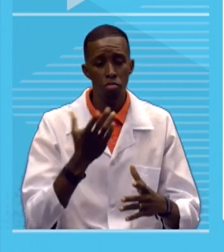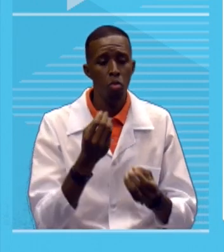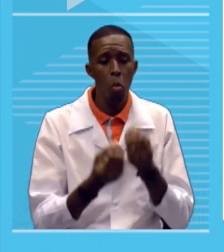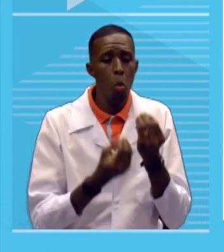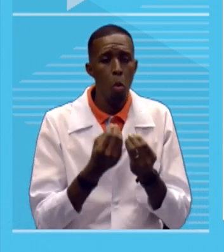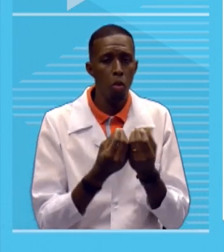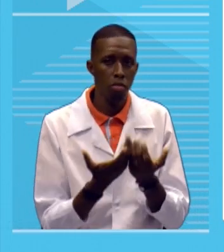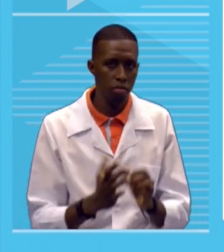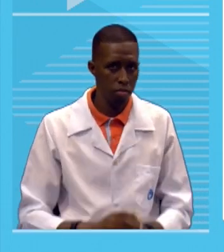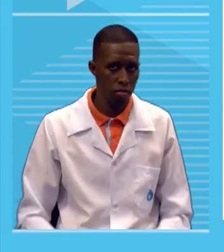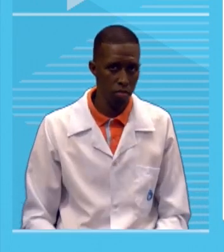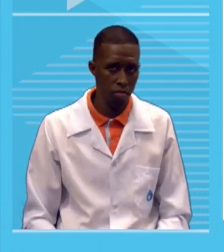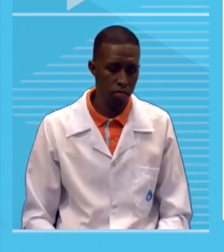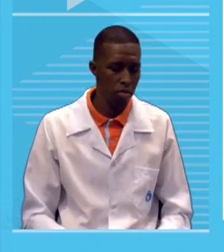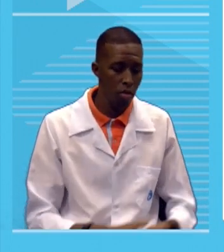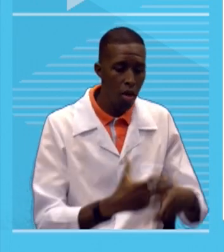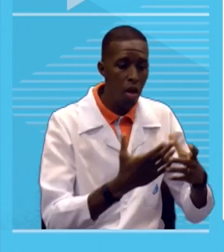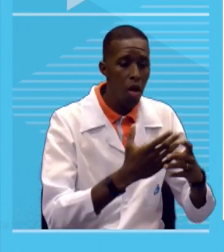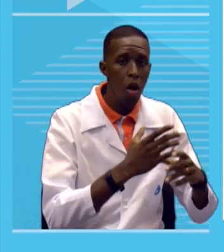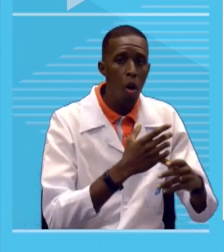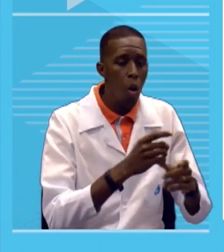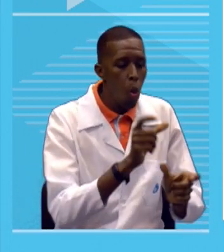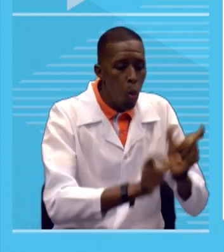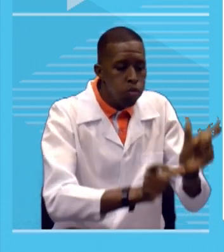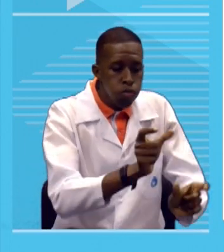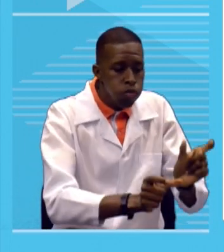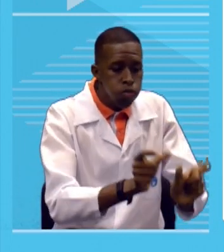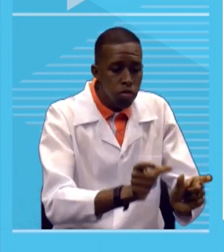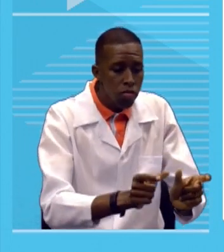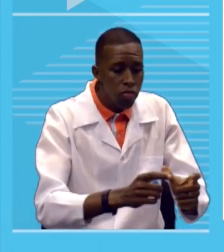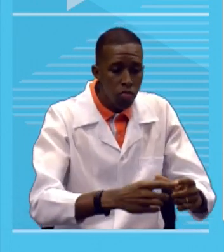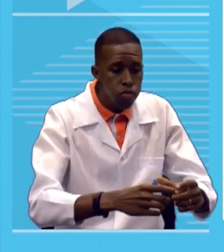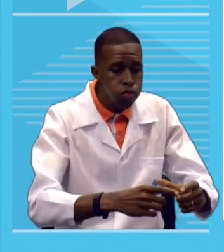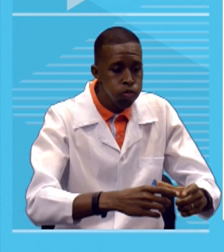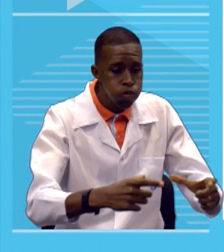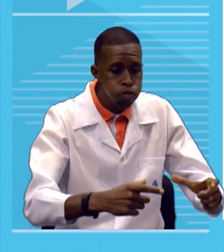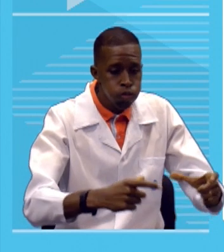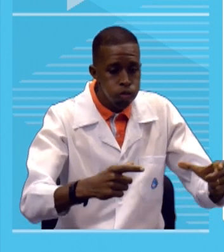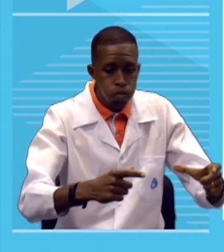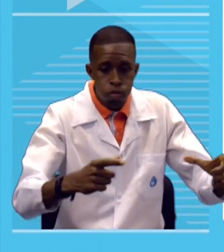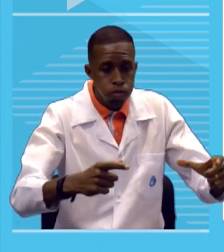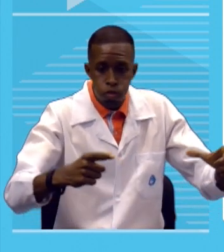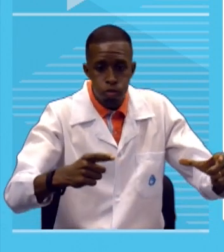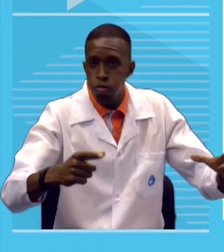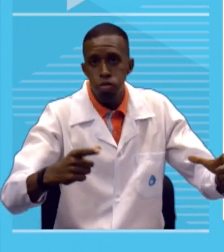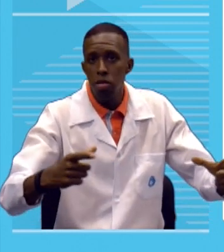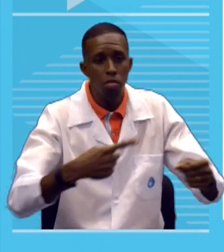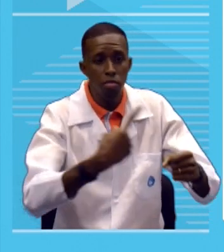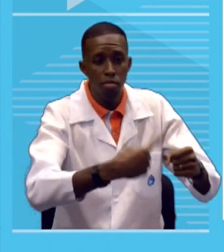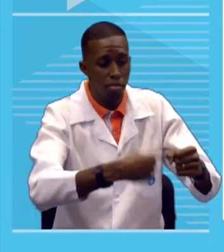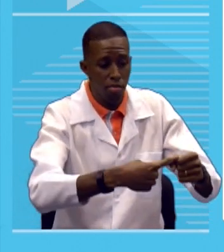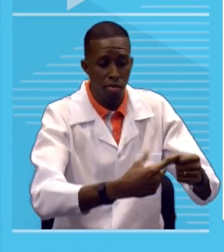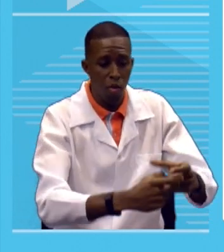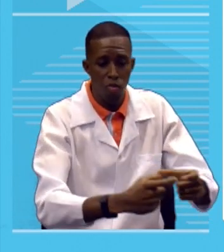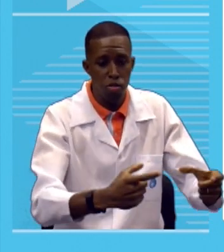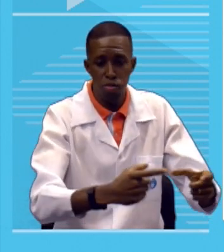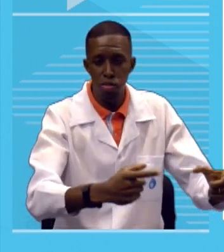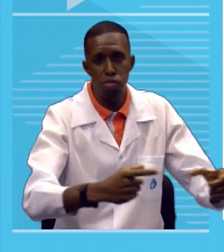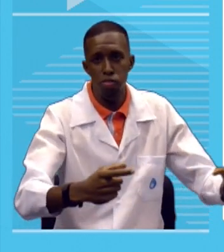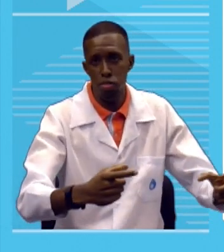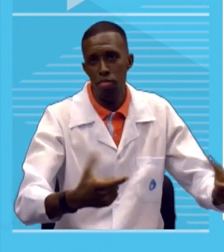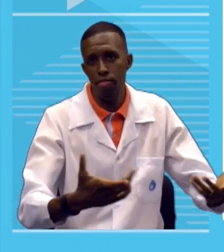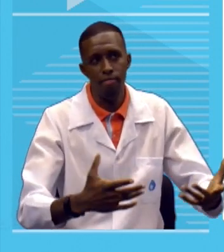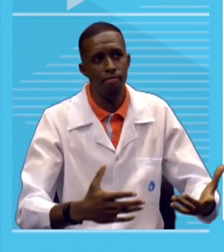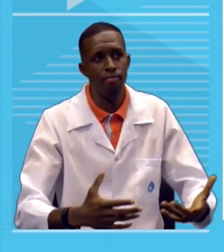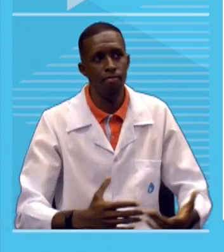muito intensa na segunda metade do século XX, em razão do. Olha aí as informações que a